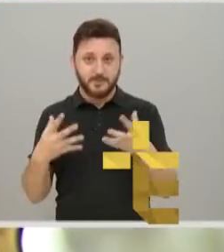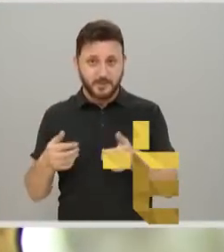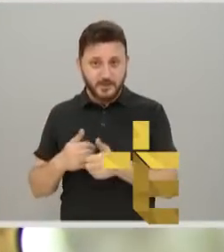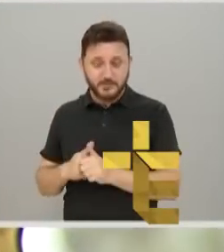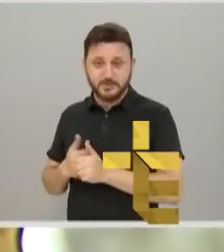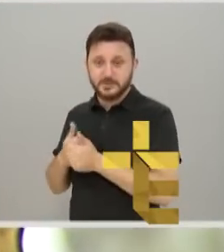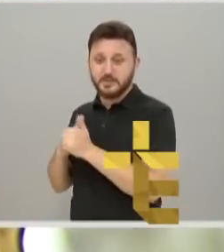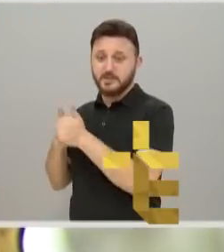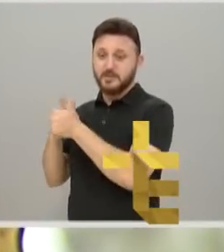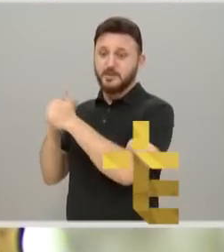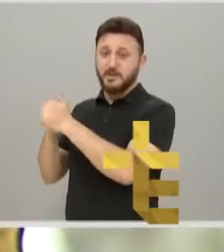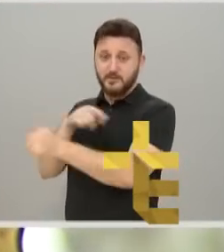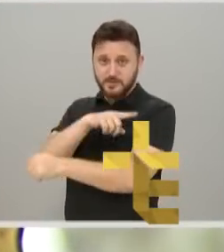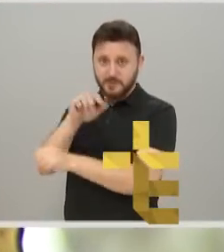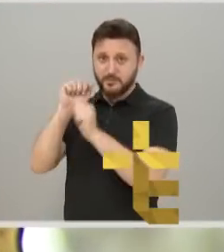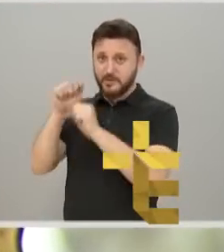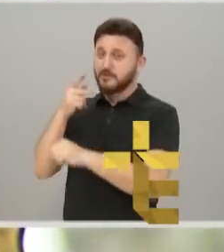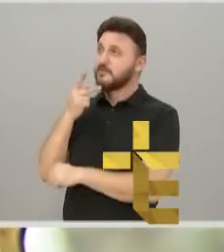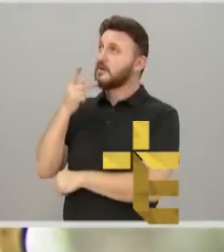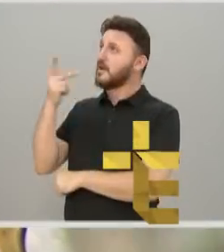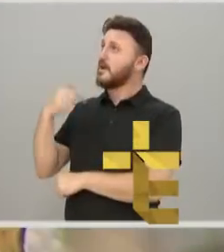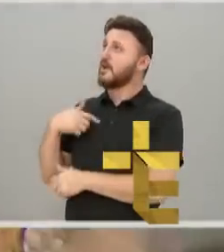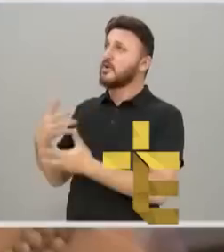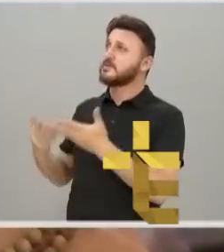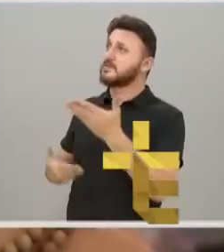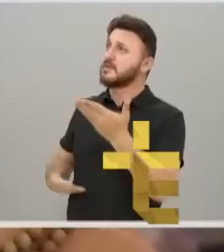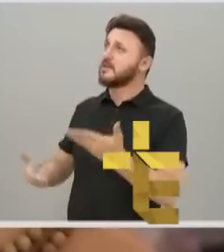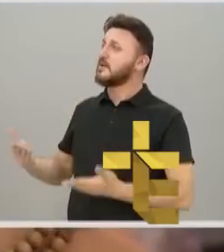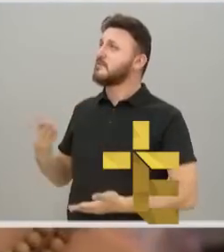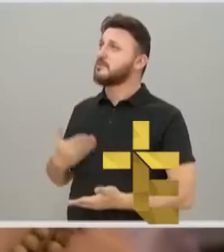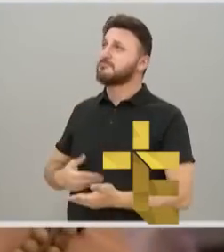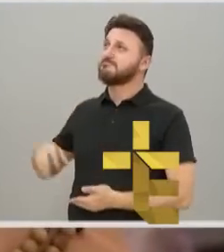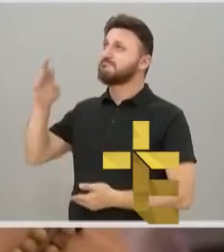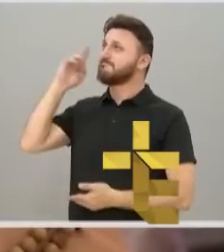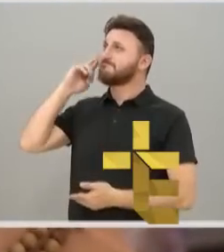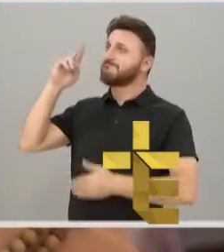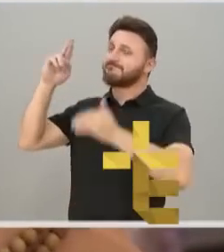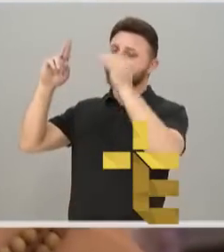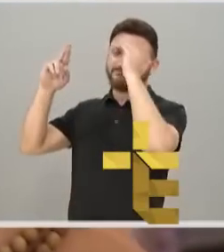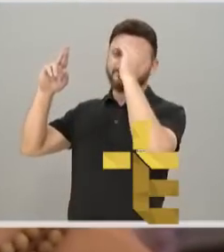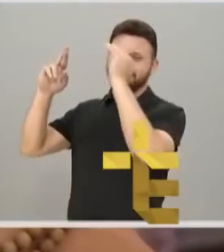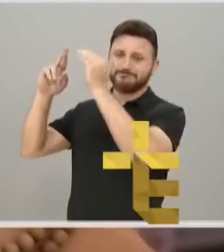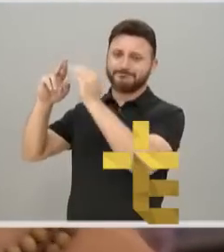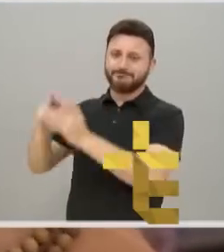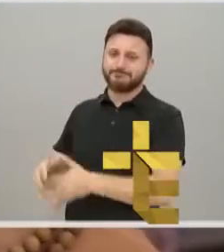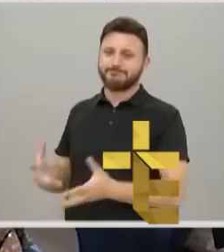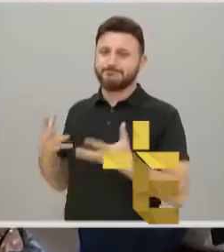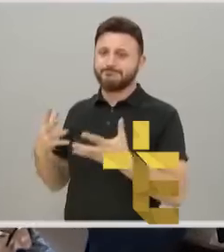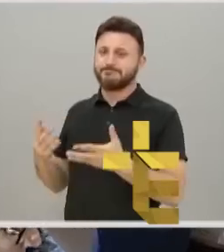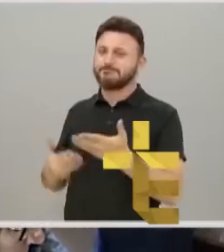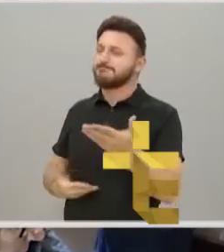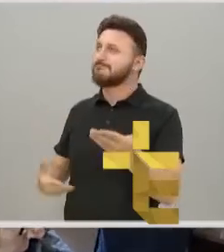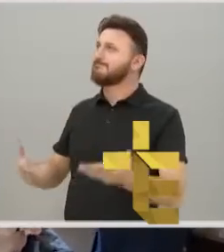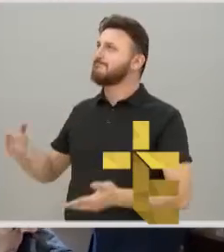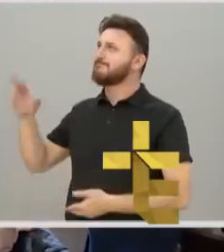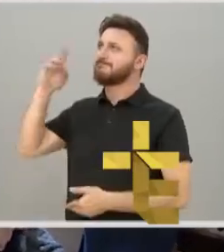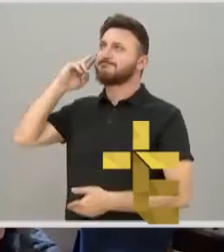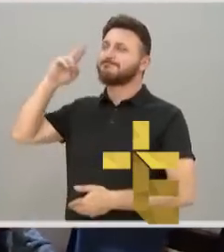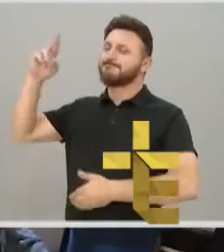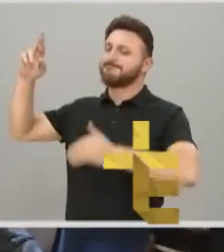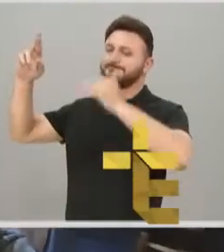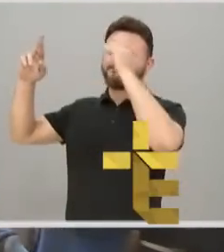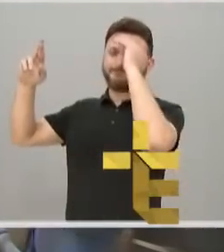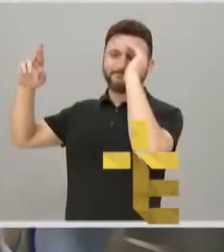Seguir, diga, eu quero te servir, eu quero te servir, diga,